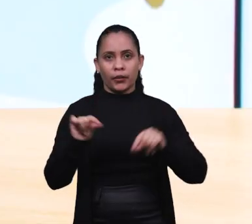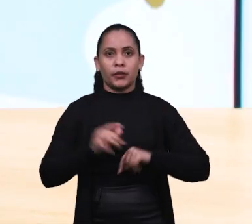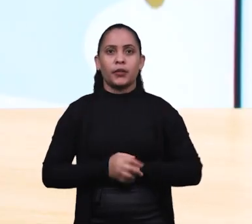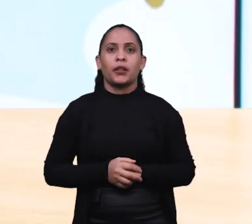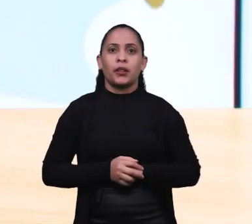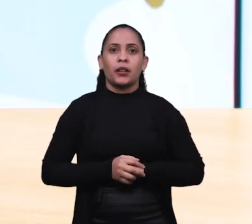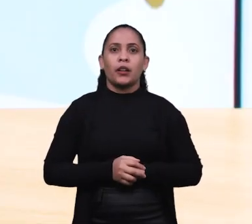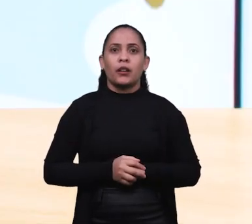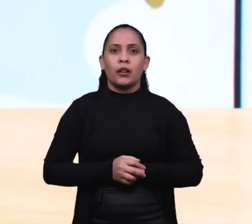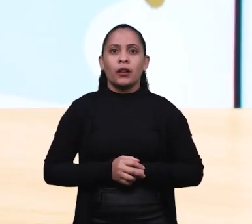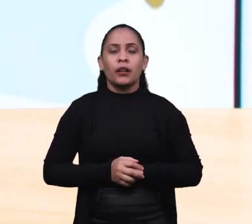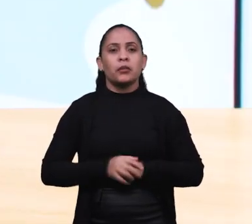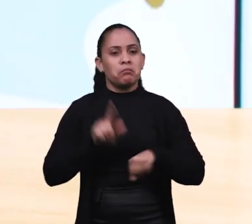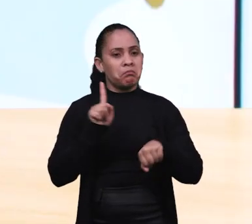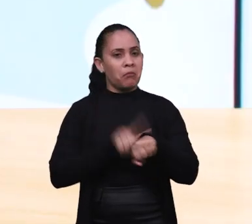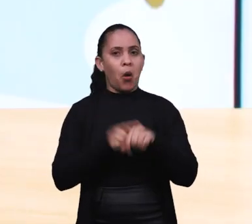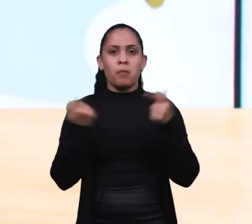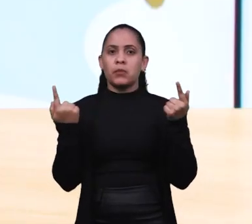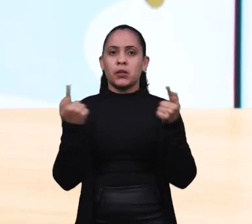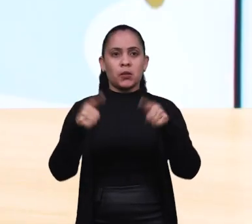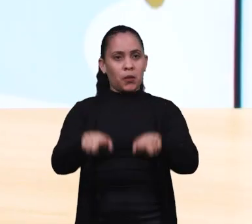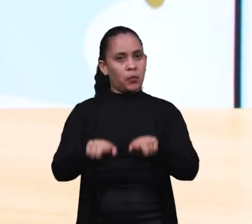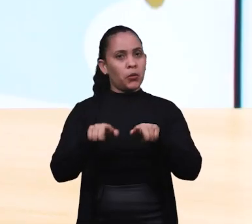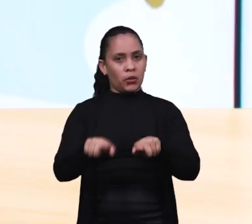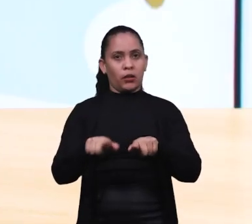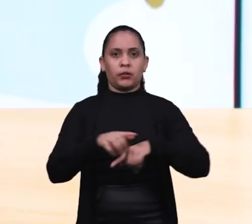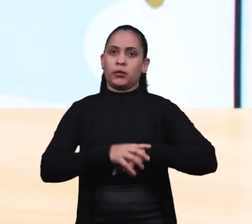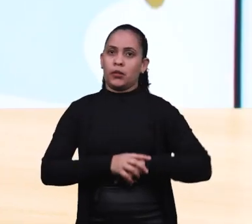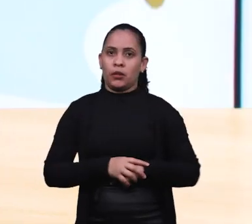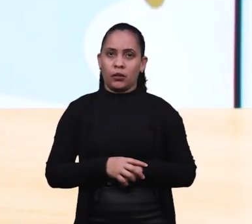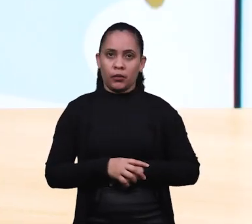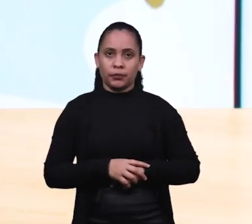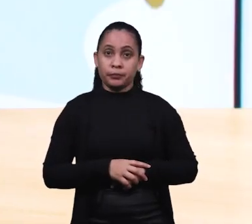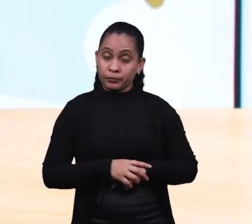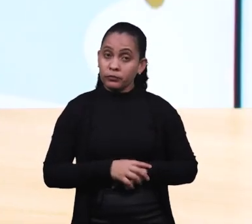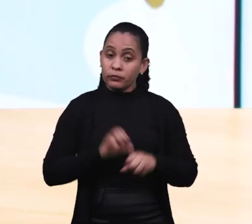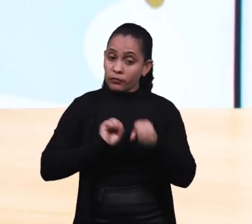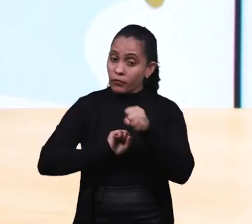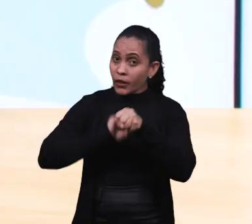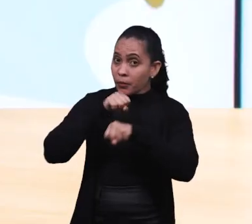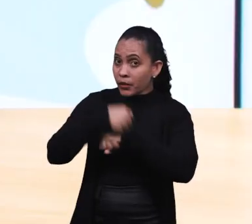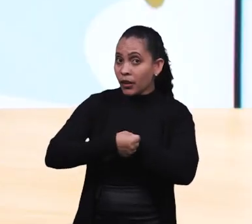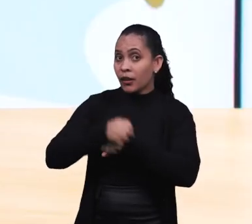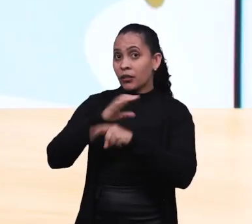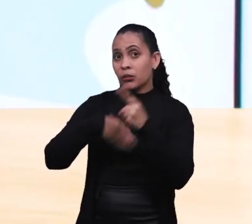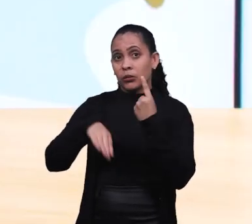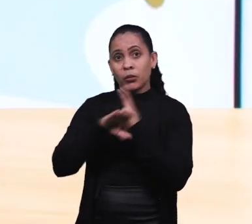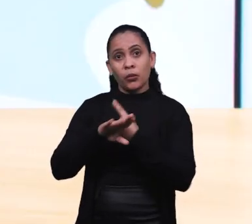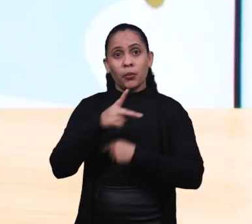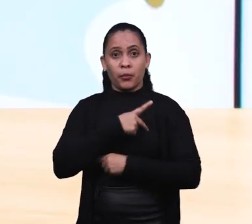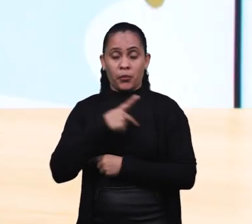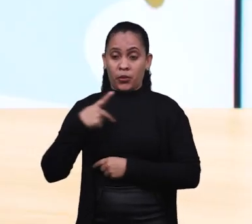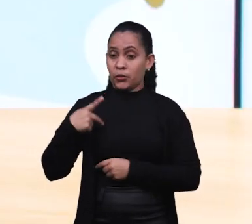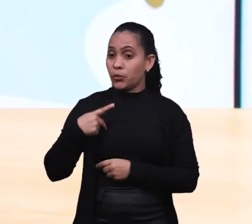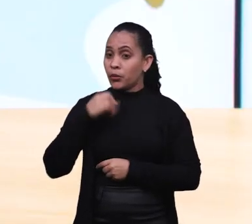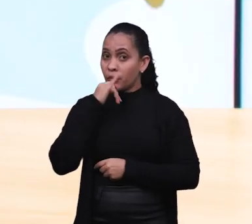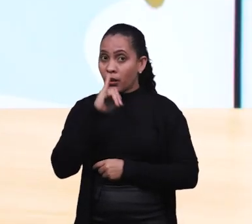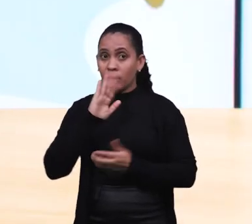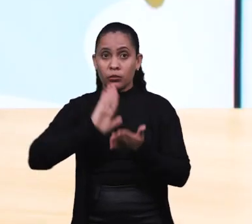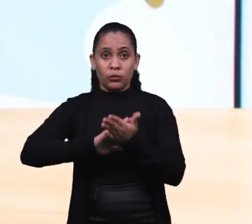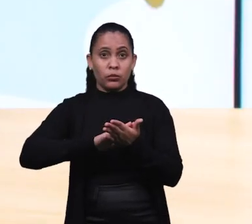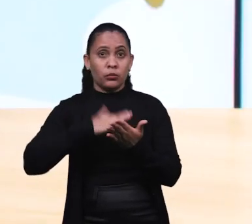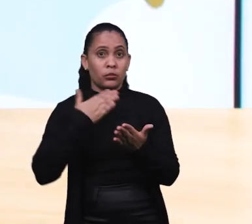sendo feita de forma simultânea. Um culto, um seminário, toda vez que o pastor está falando,